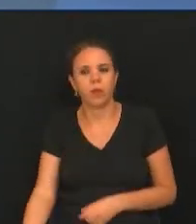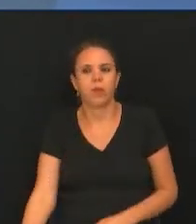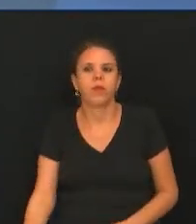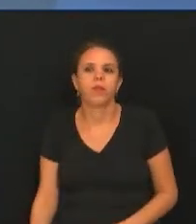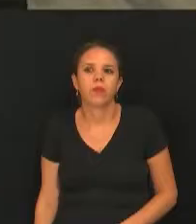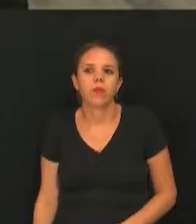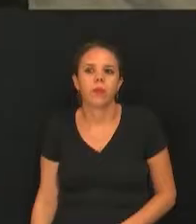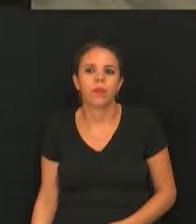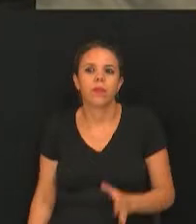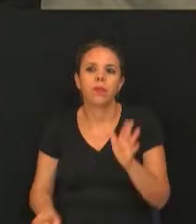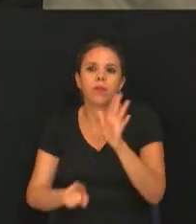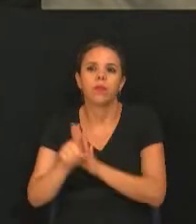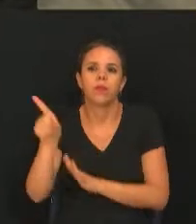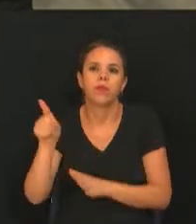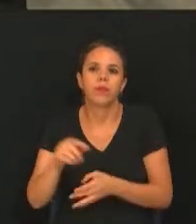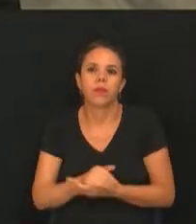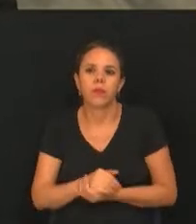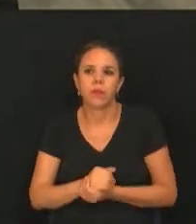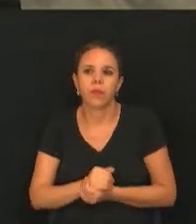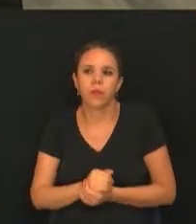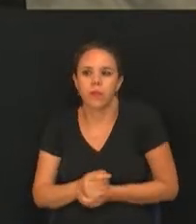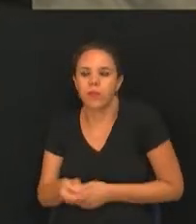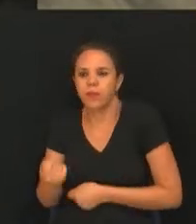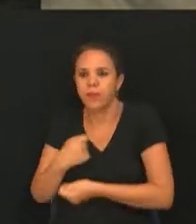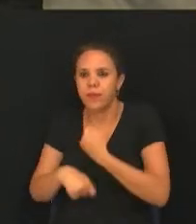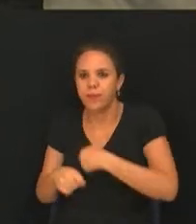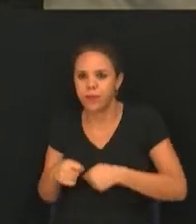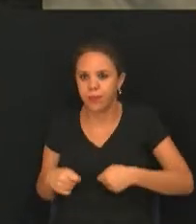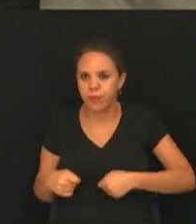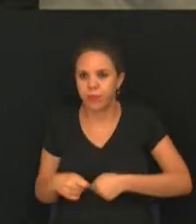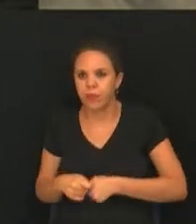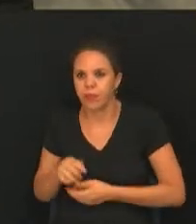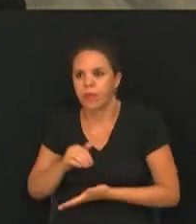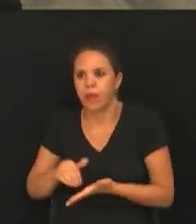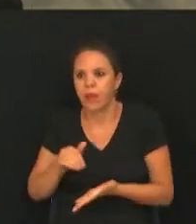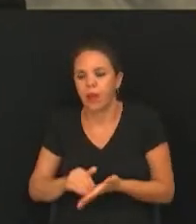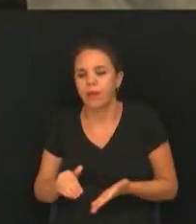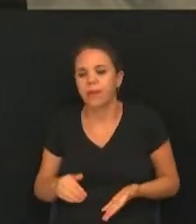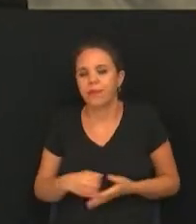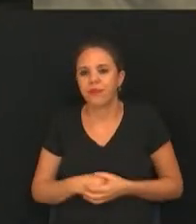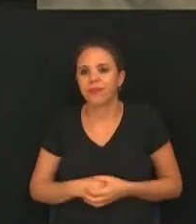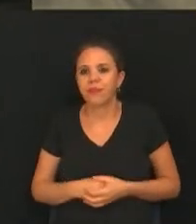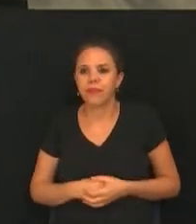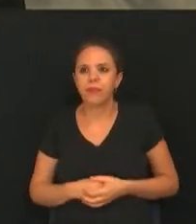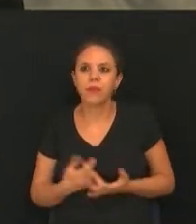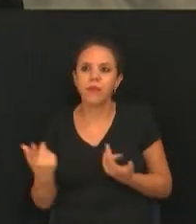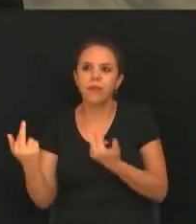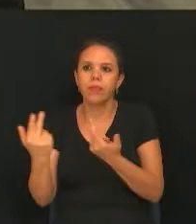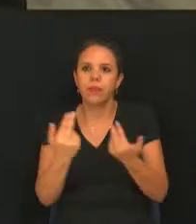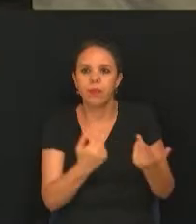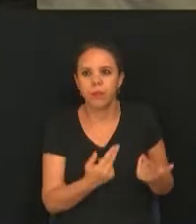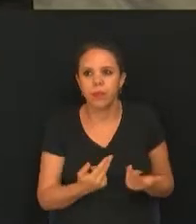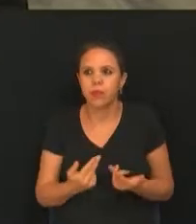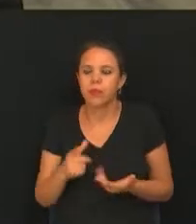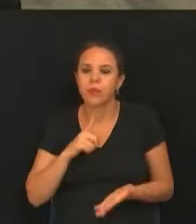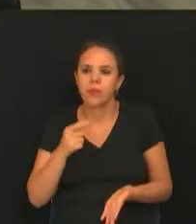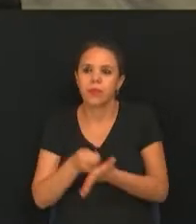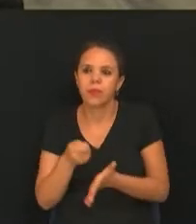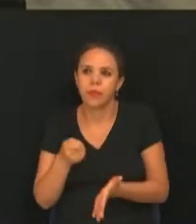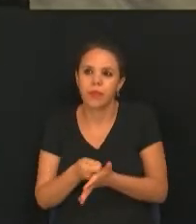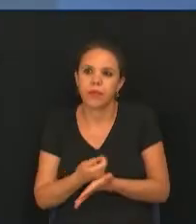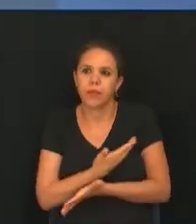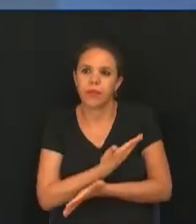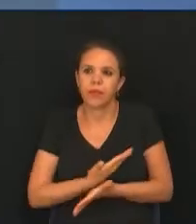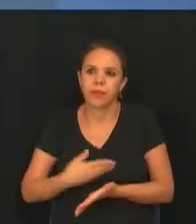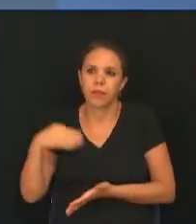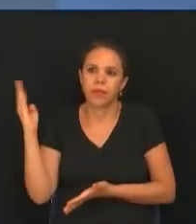ia perguntar isso, né? Falando de economia, como que funciona a economia do gabinete? Da mesma forma que a gente exige que o Estado